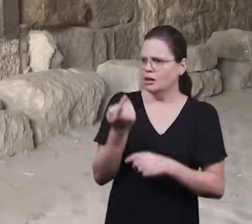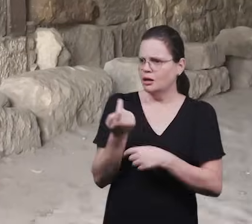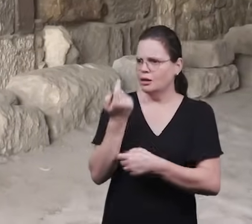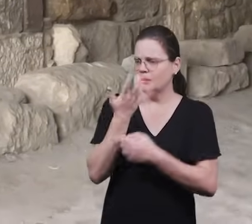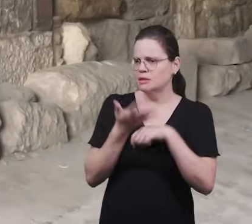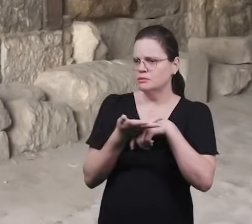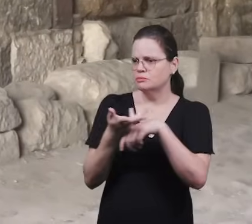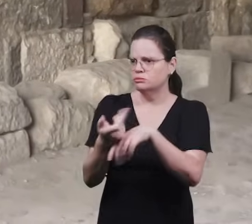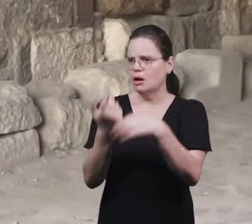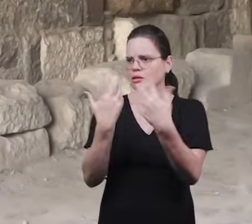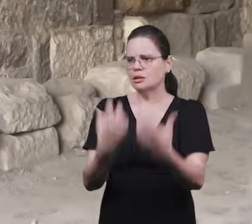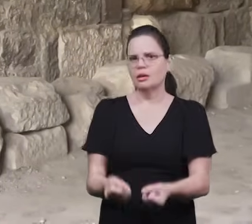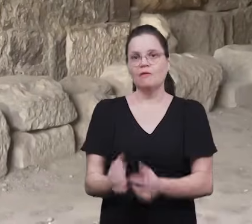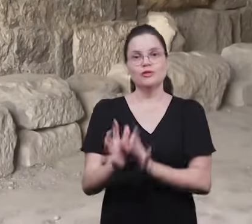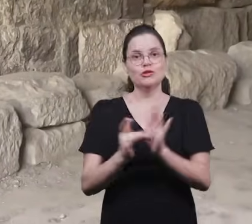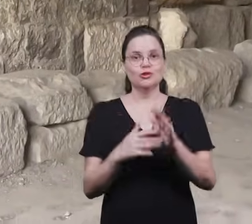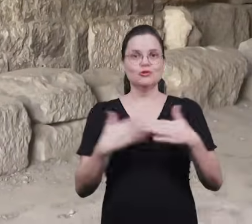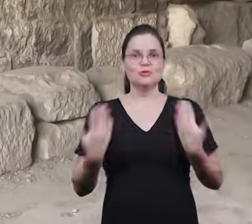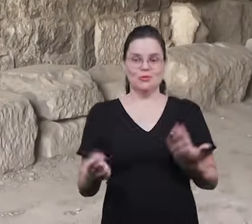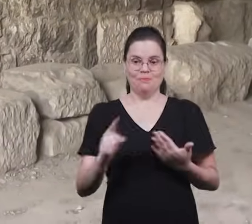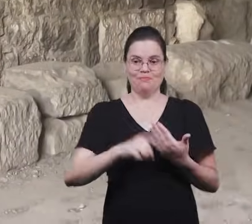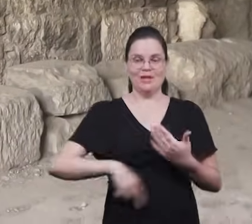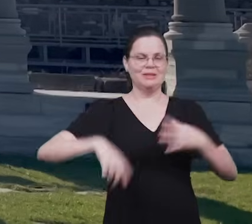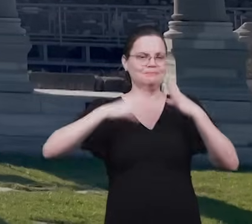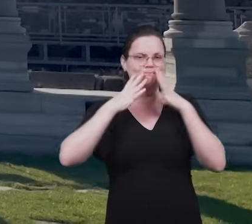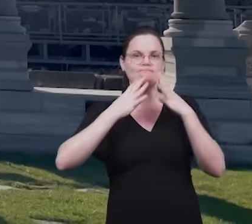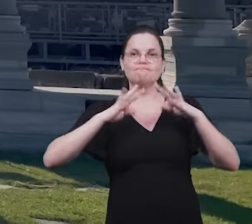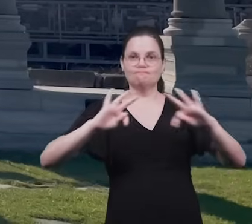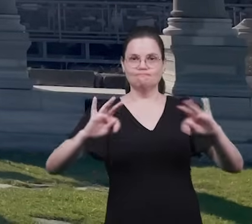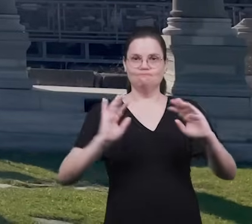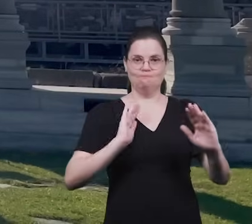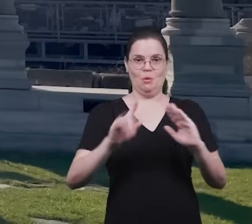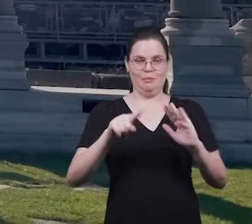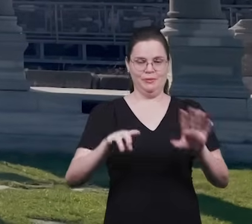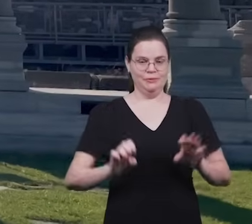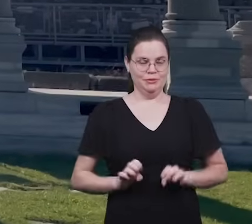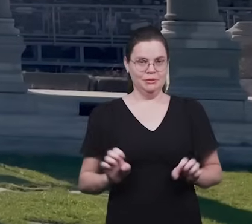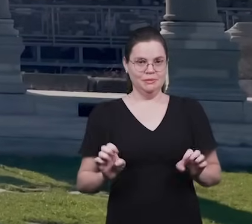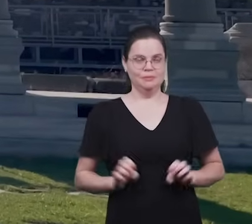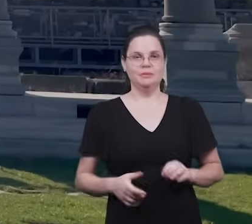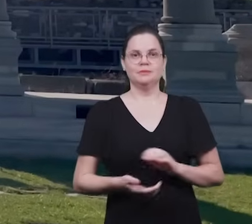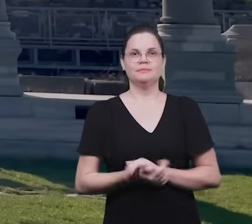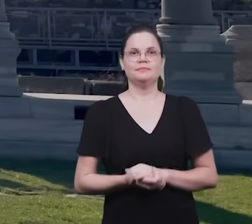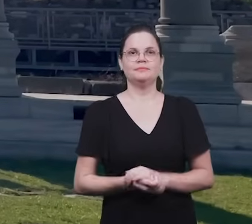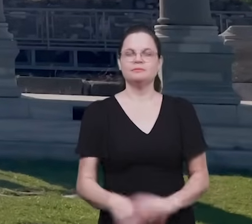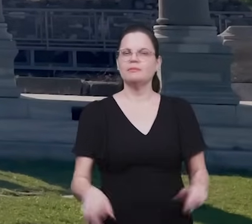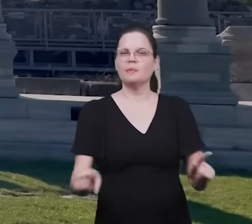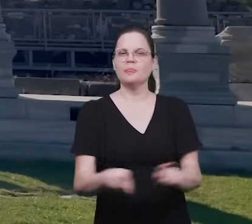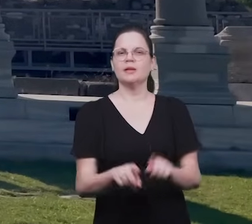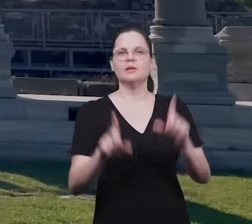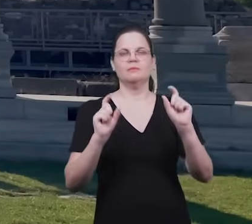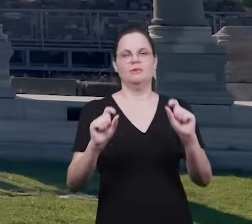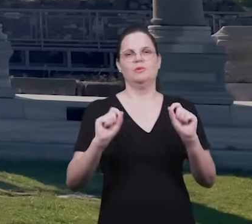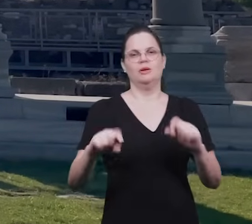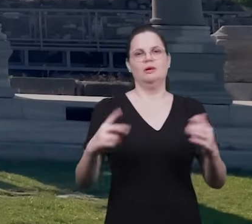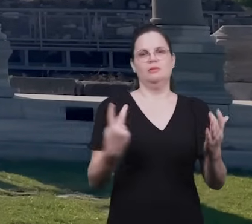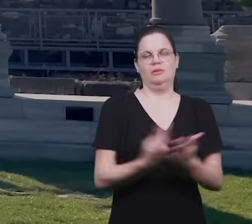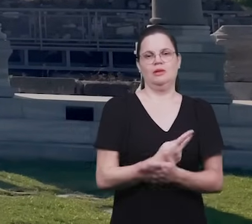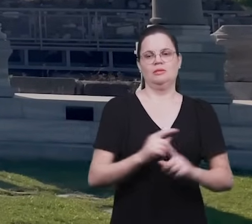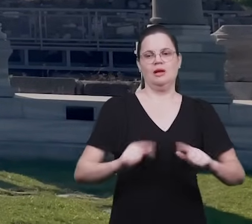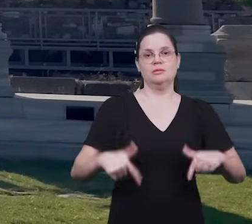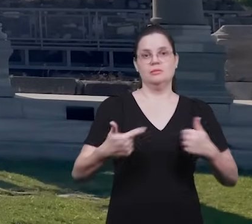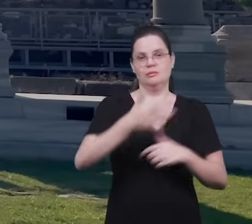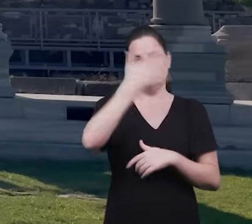perfume da mirra, ele exalou ali naquele período. E naturalmente a operação do Espírito Santo ali